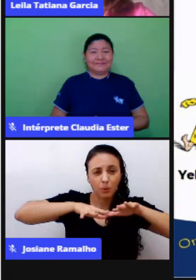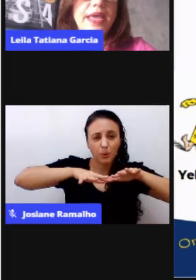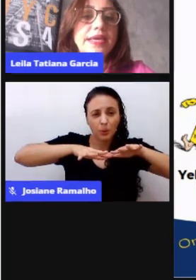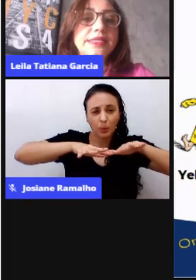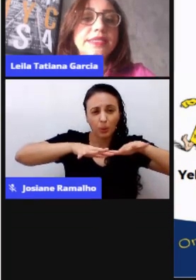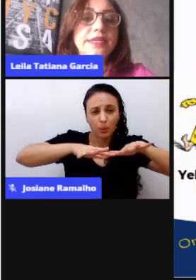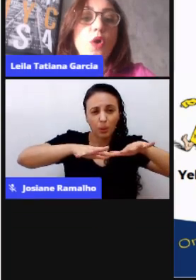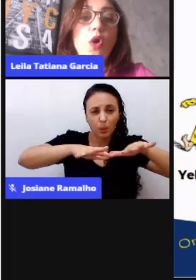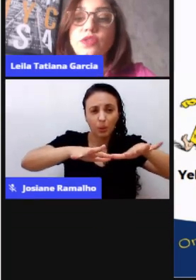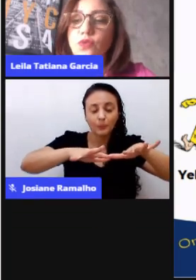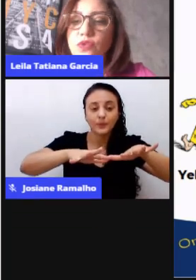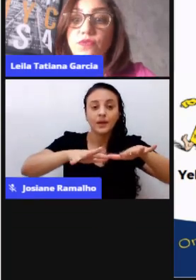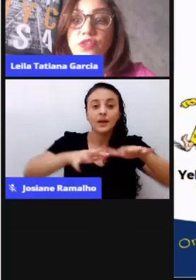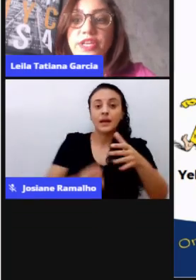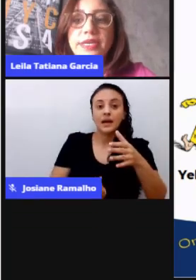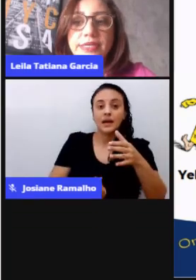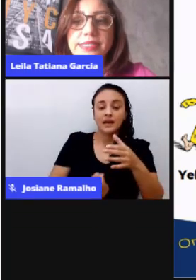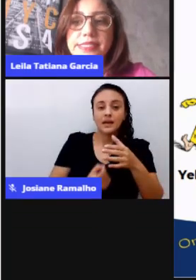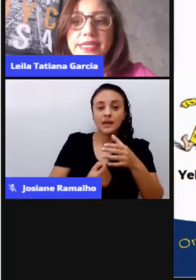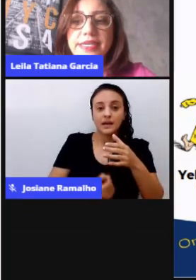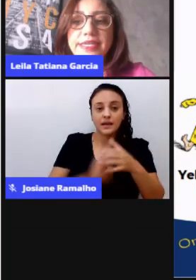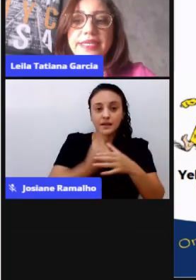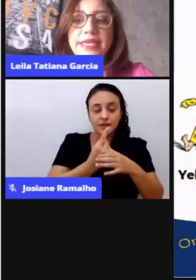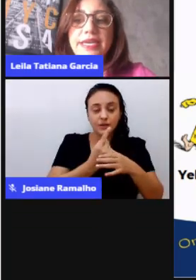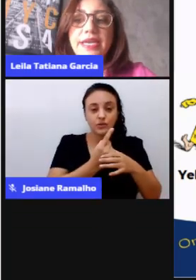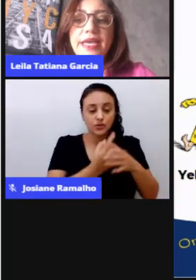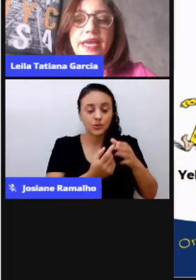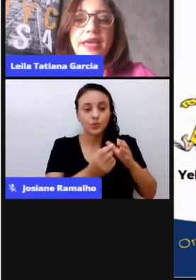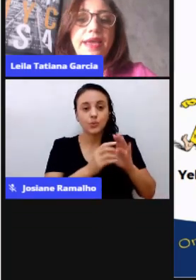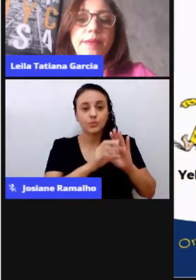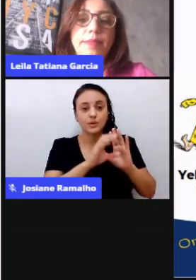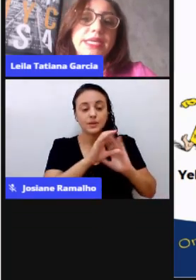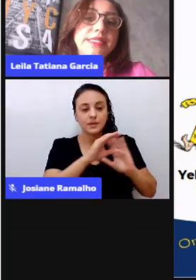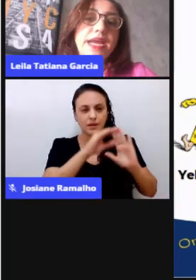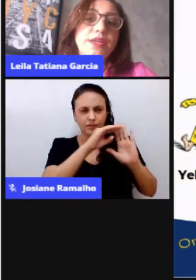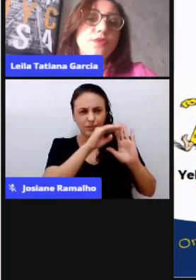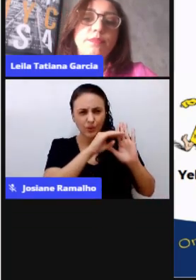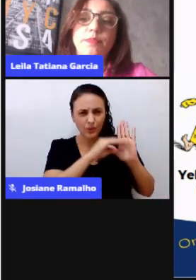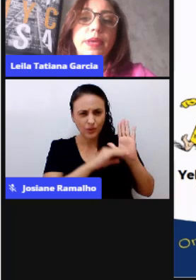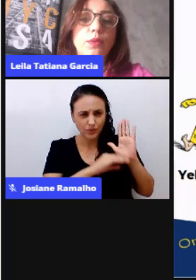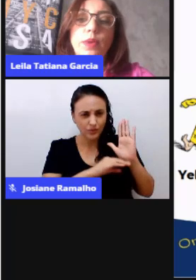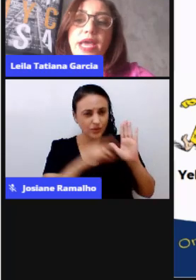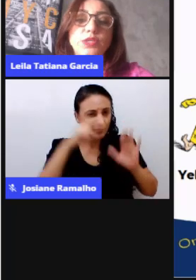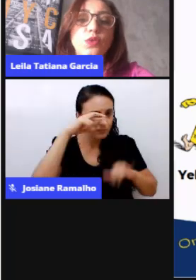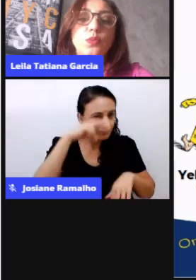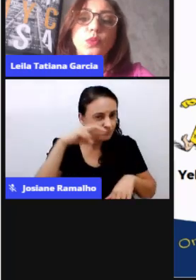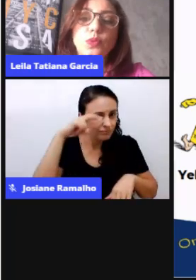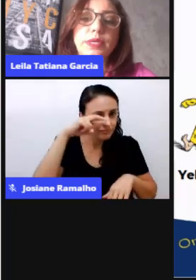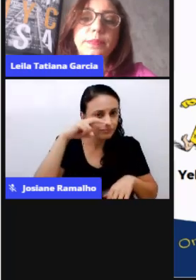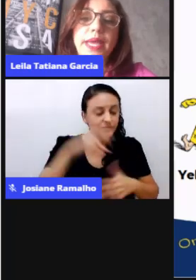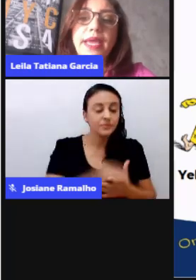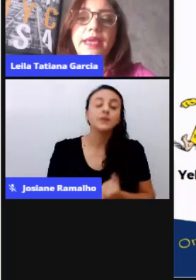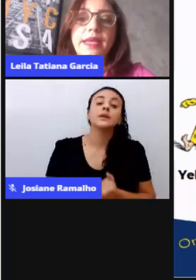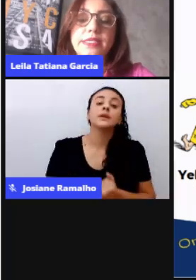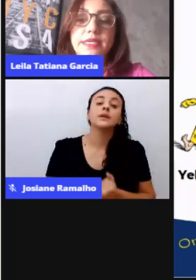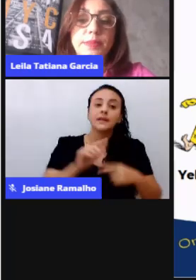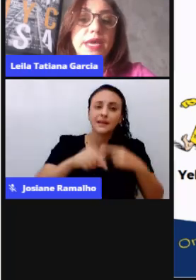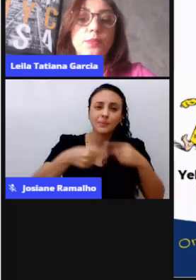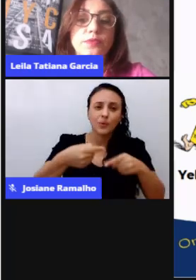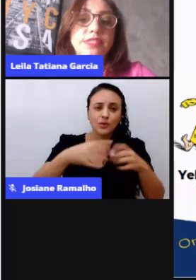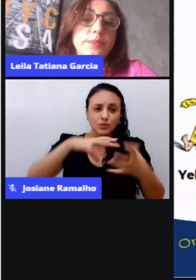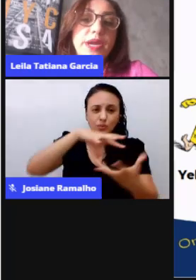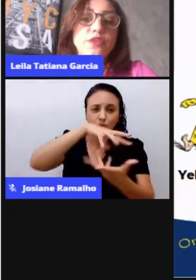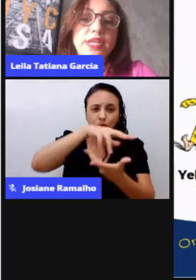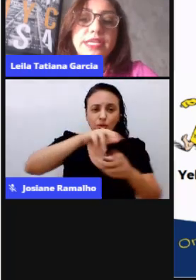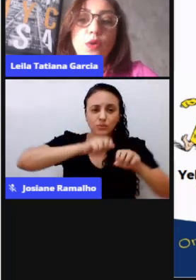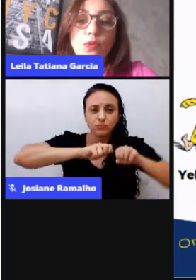criaram esse código de vigilância, né? Mais tarde, pelo resto do mundo também, eles